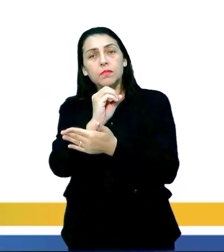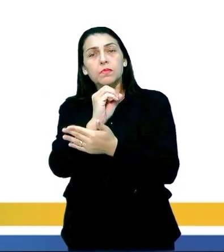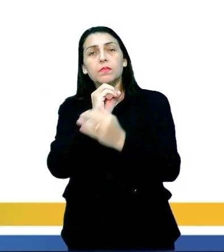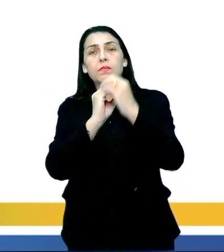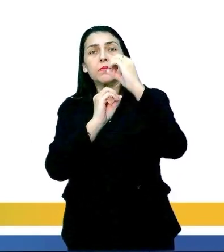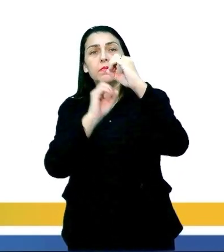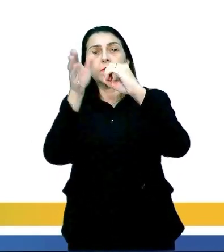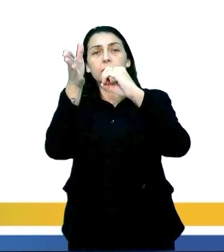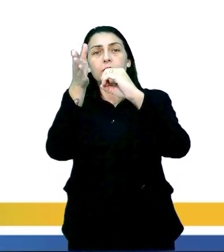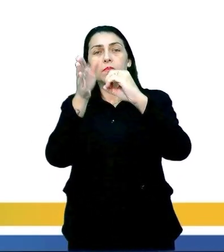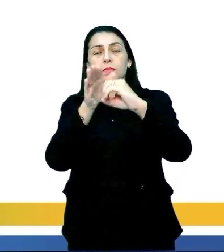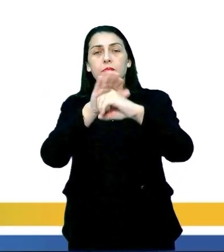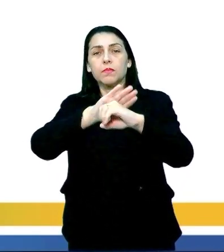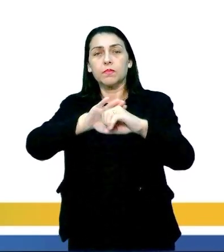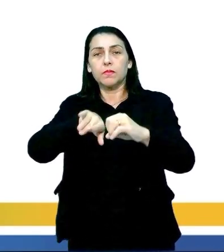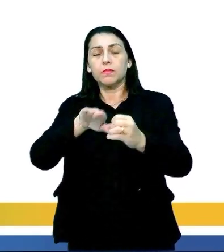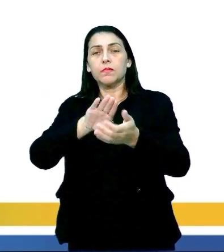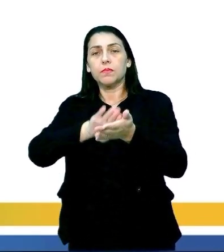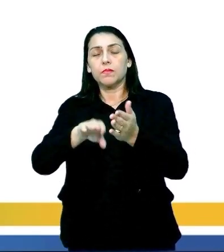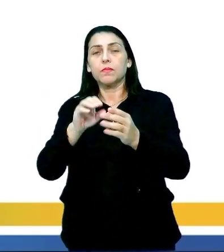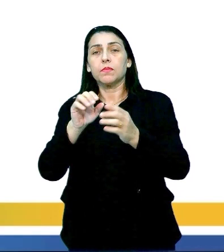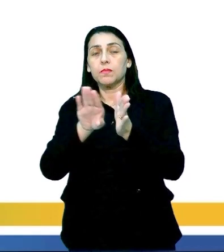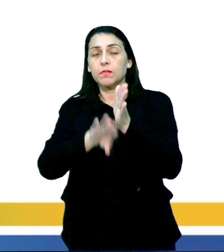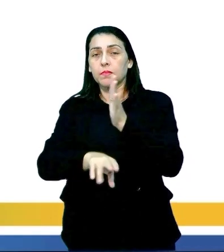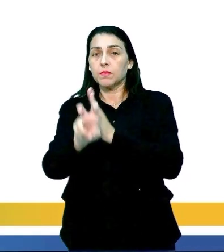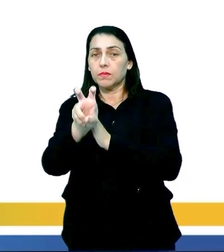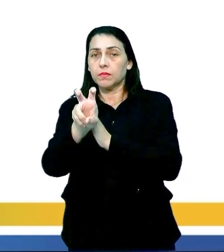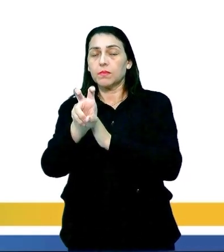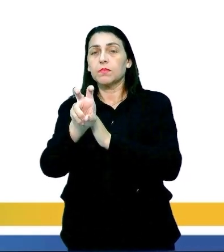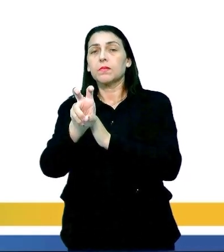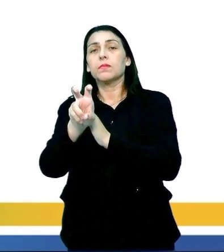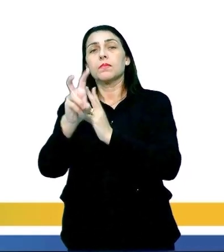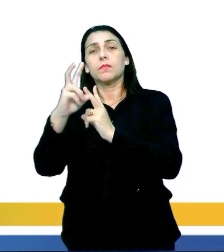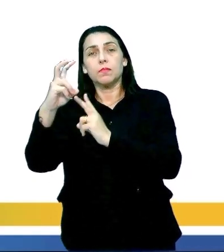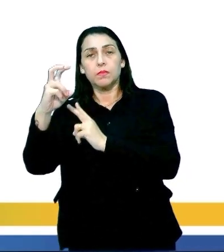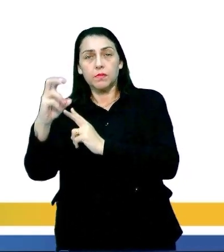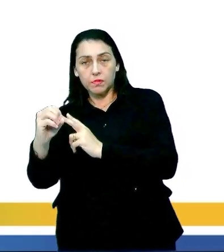zero de baixo, ficando menos 5 e 50.